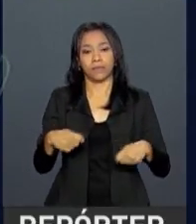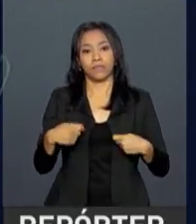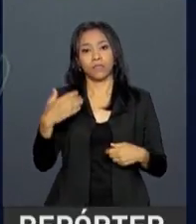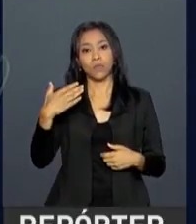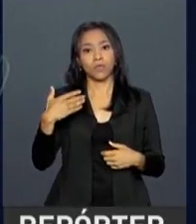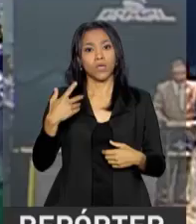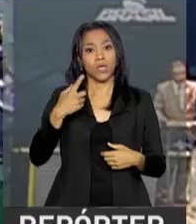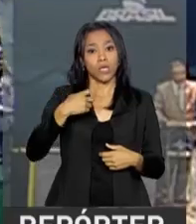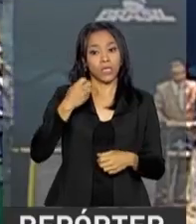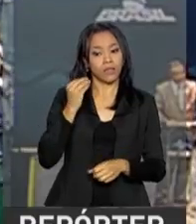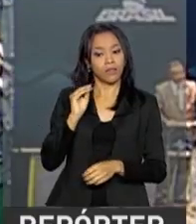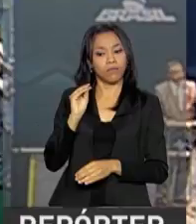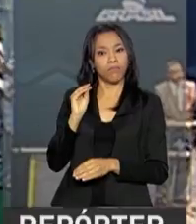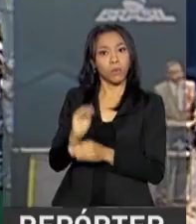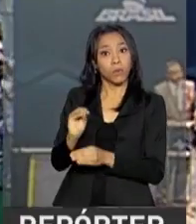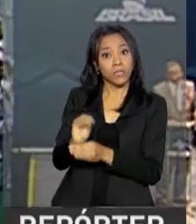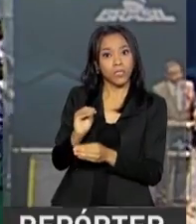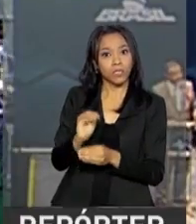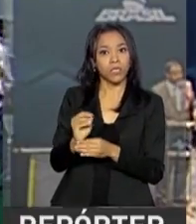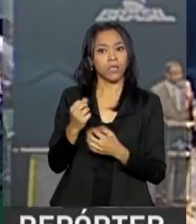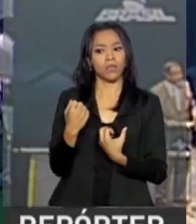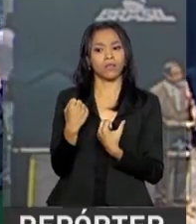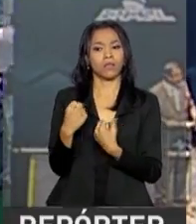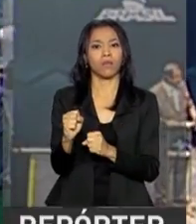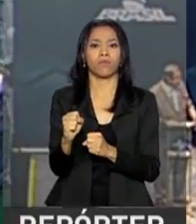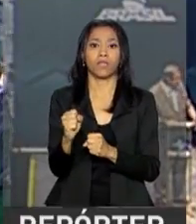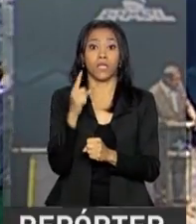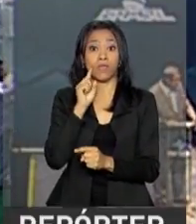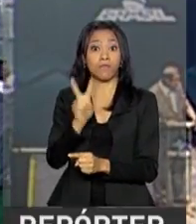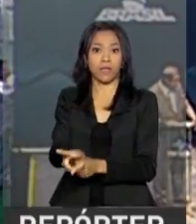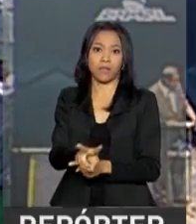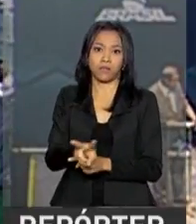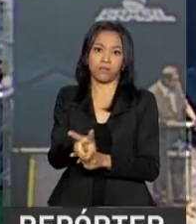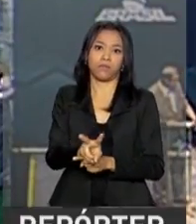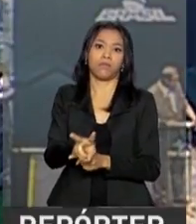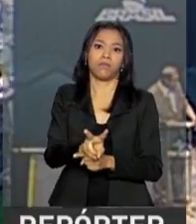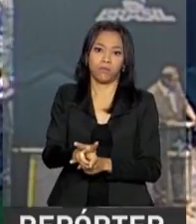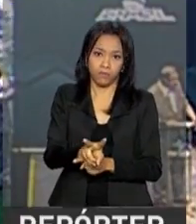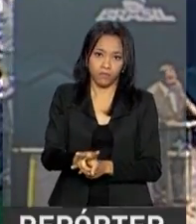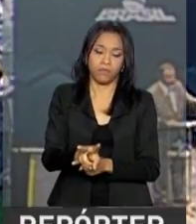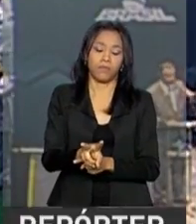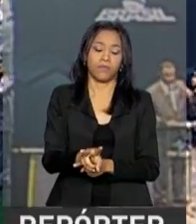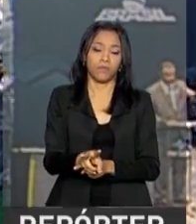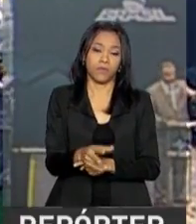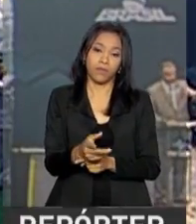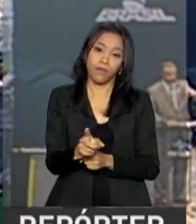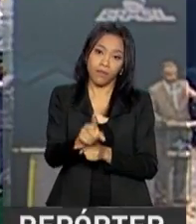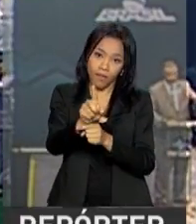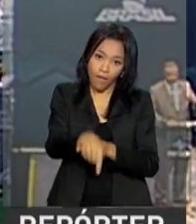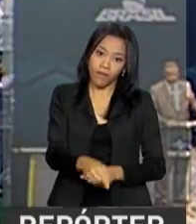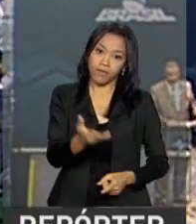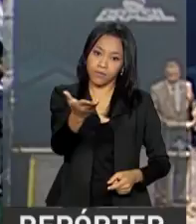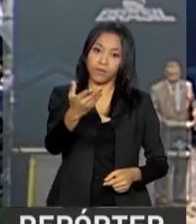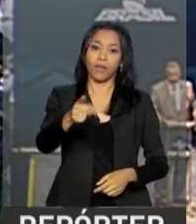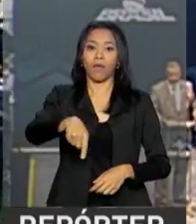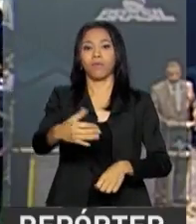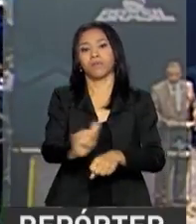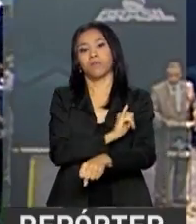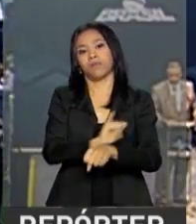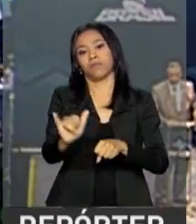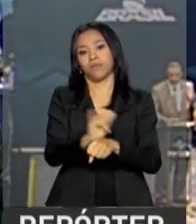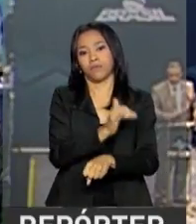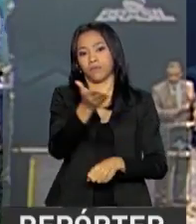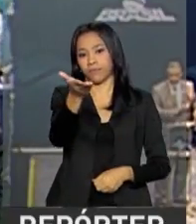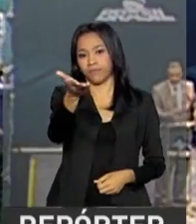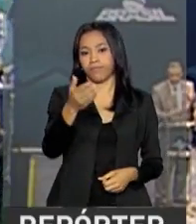de defender e fiscalizar e dissuasão e essa é uma ferramenta é um